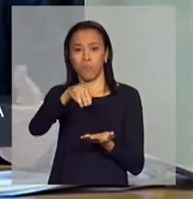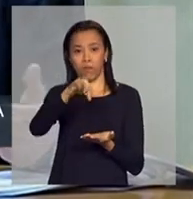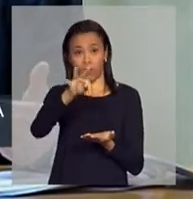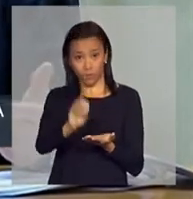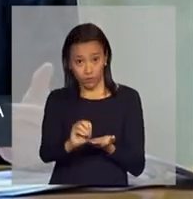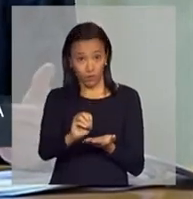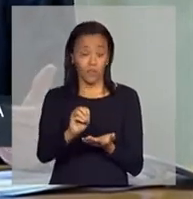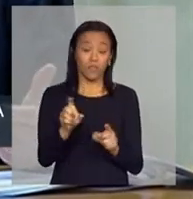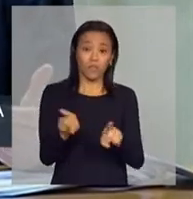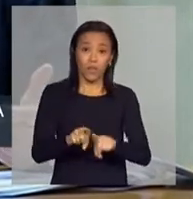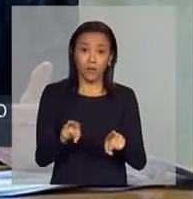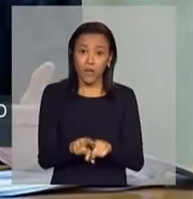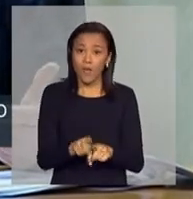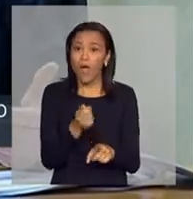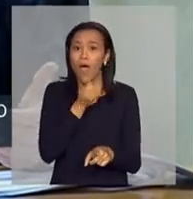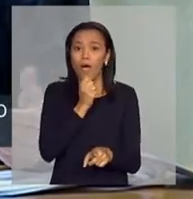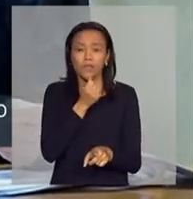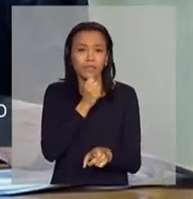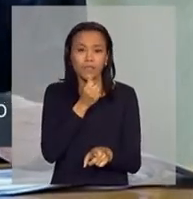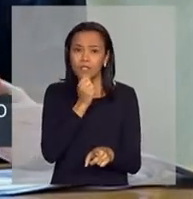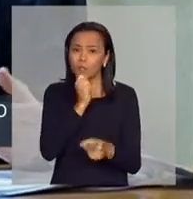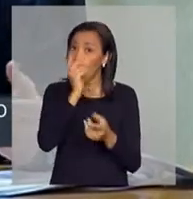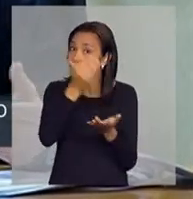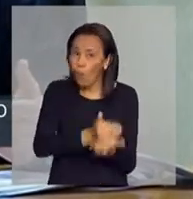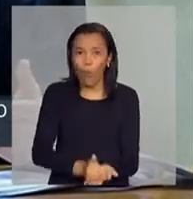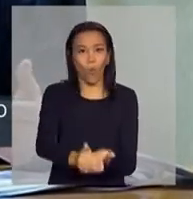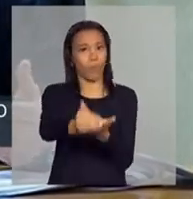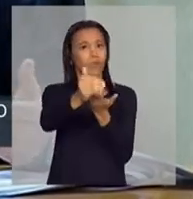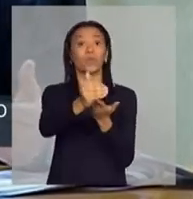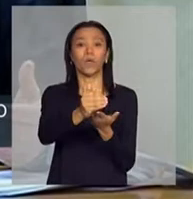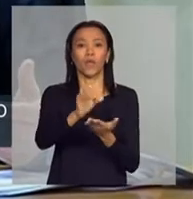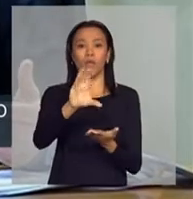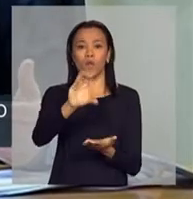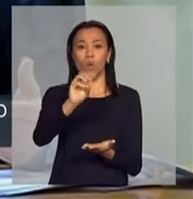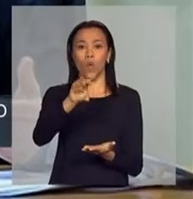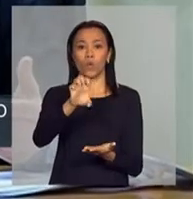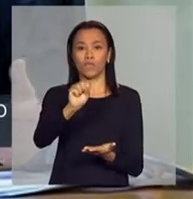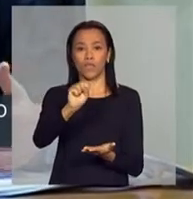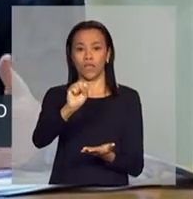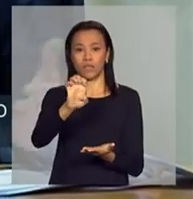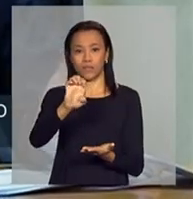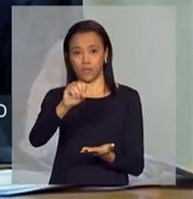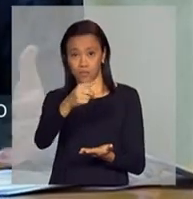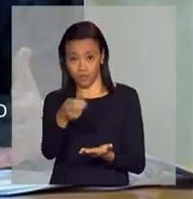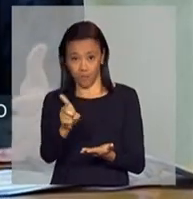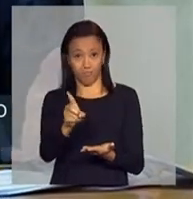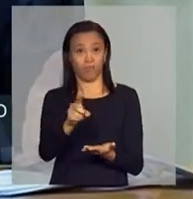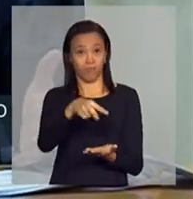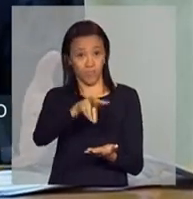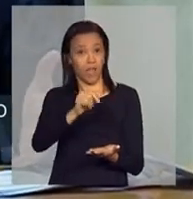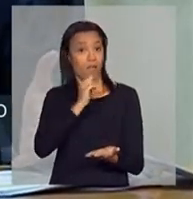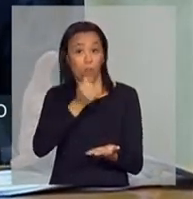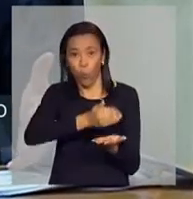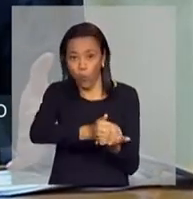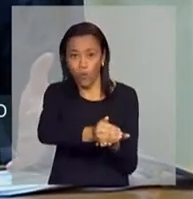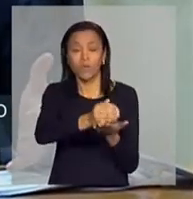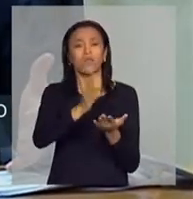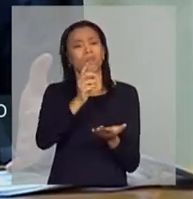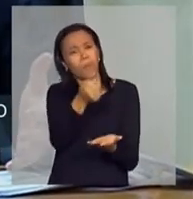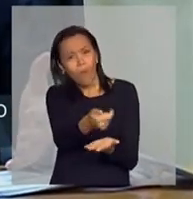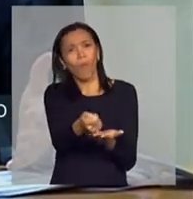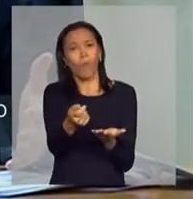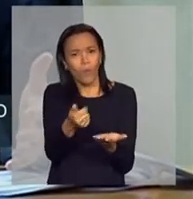em ação as concessões que vão elevar muitos investimentos no país entraram apenas um pouco